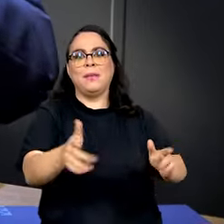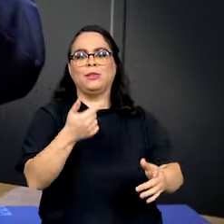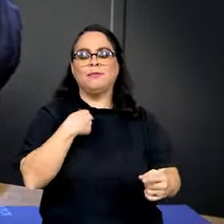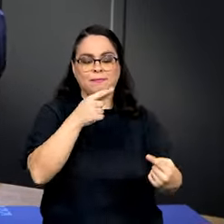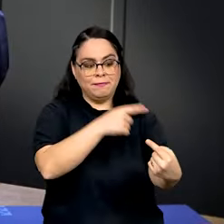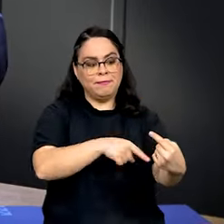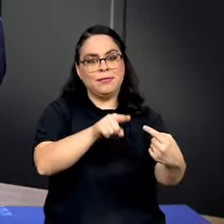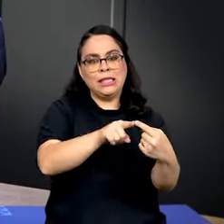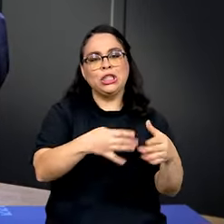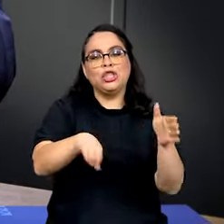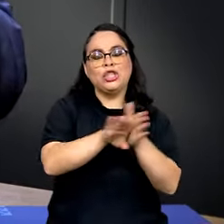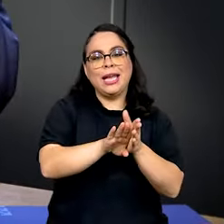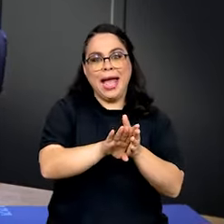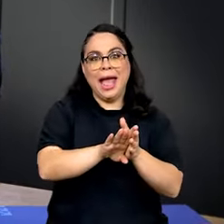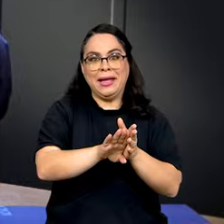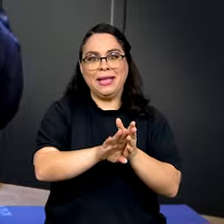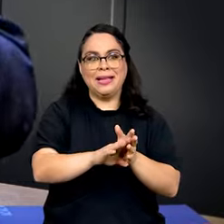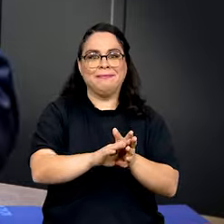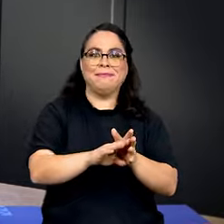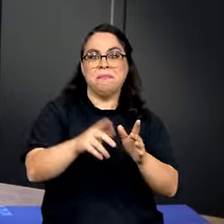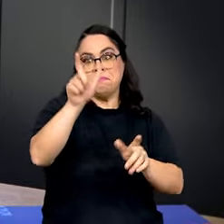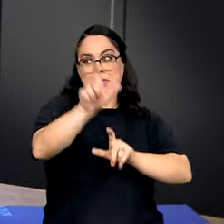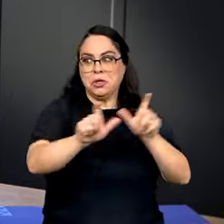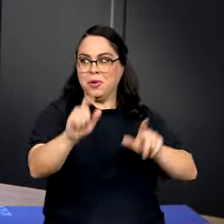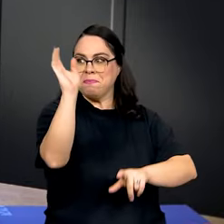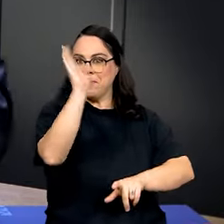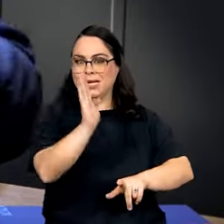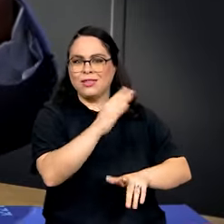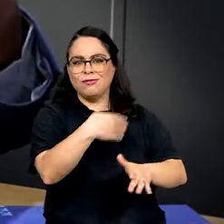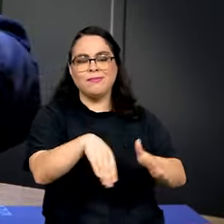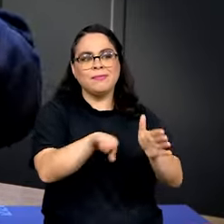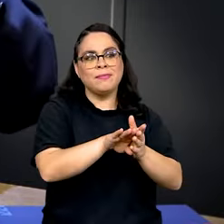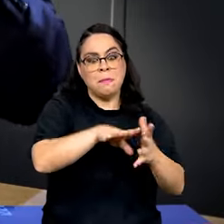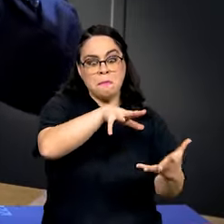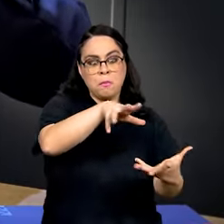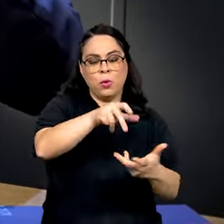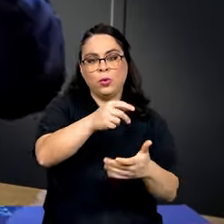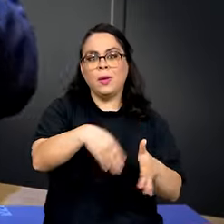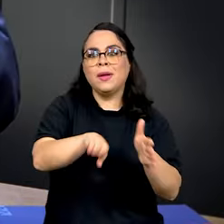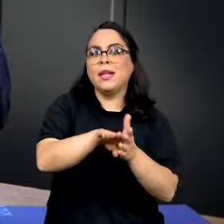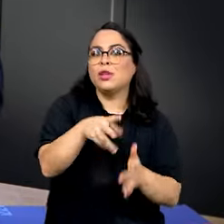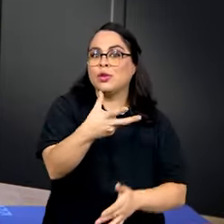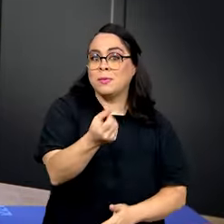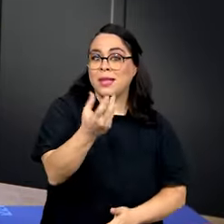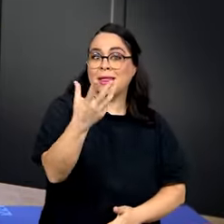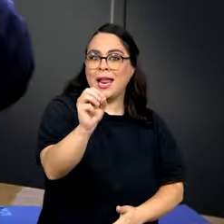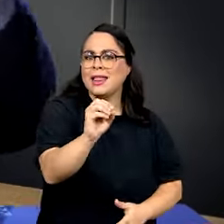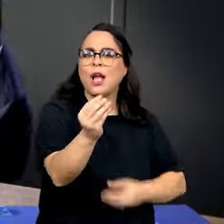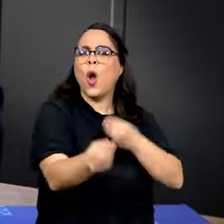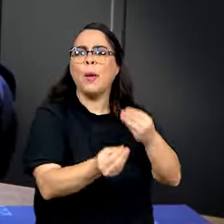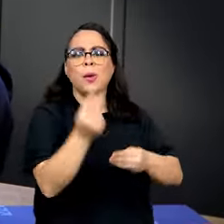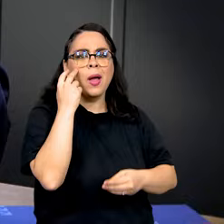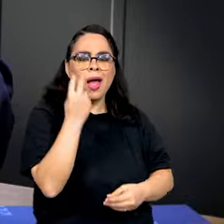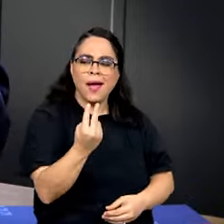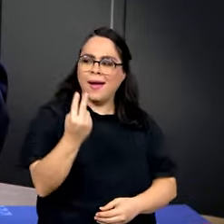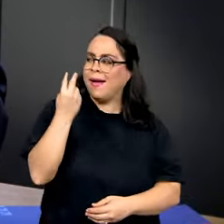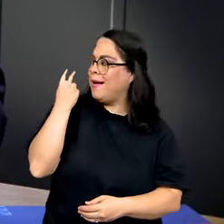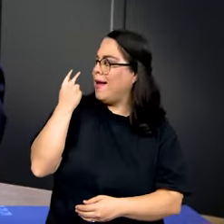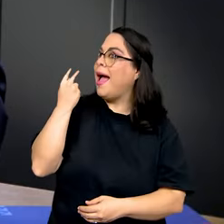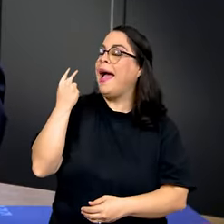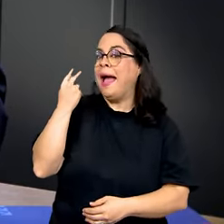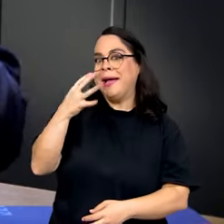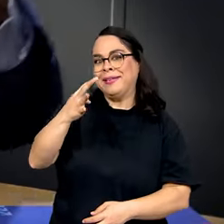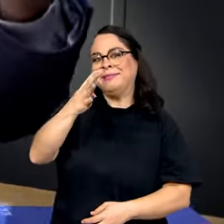sonho em chegar com você e com todos os brasileiros com todo o planeta em 2030 olhar para